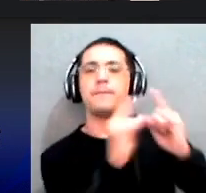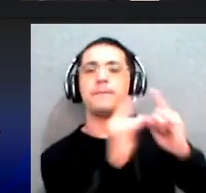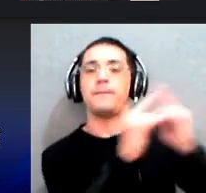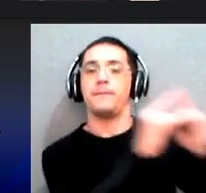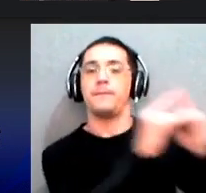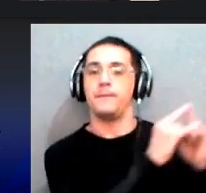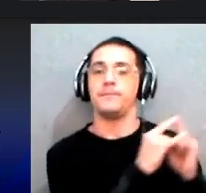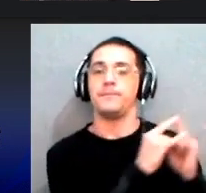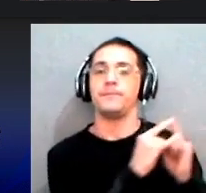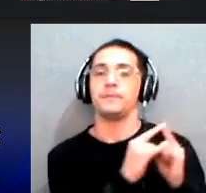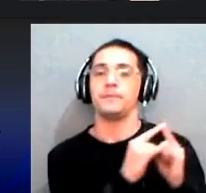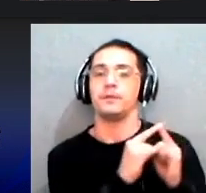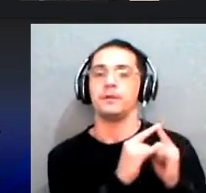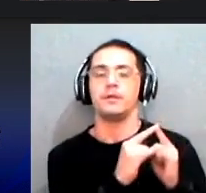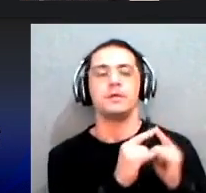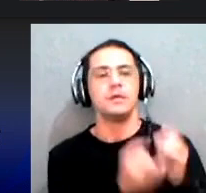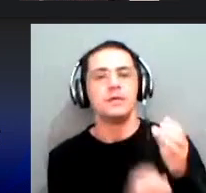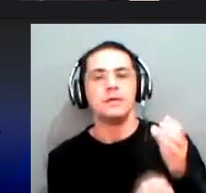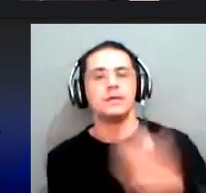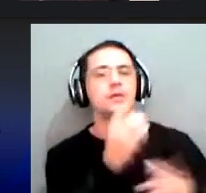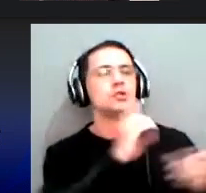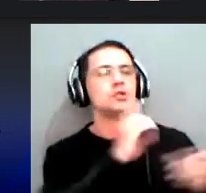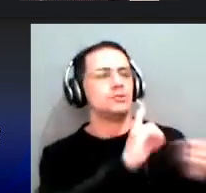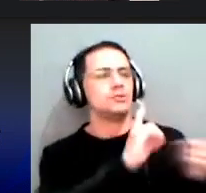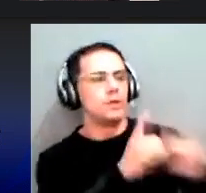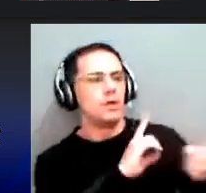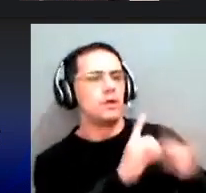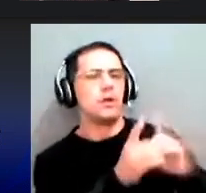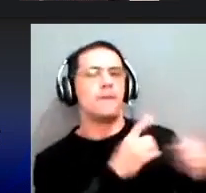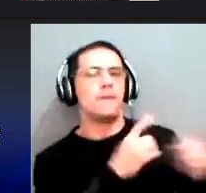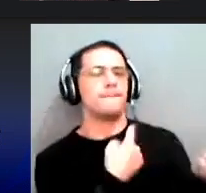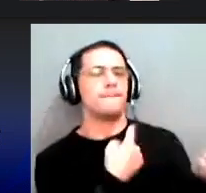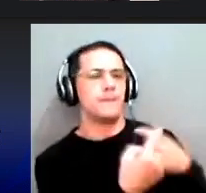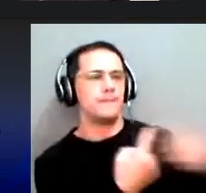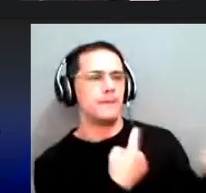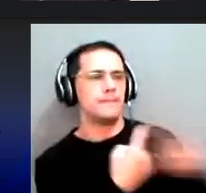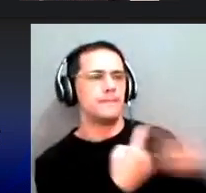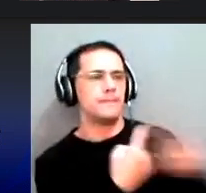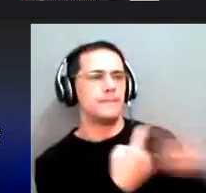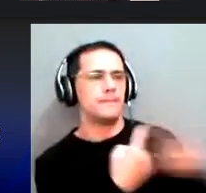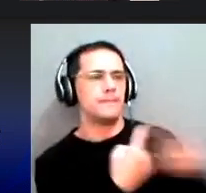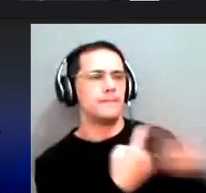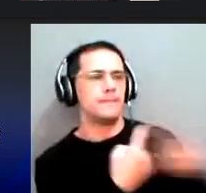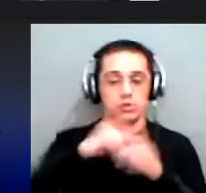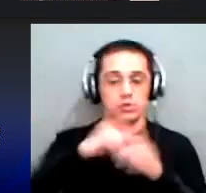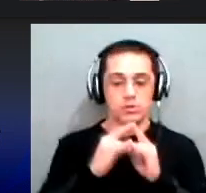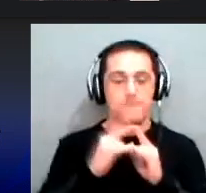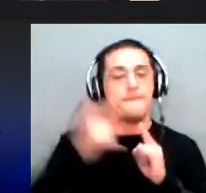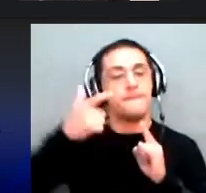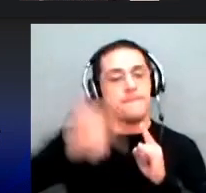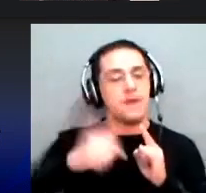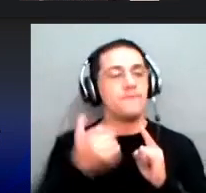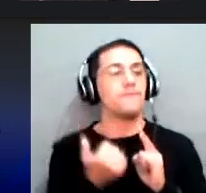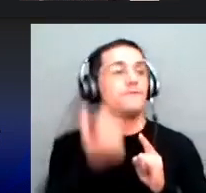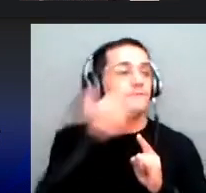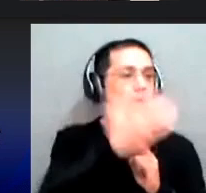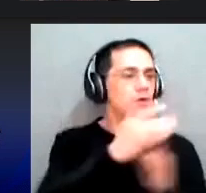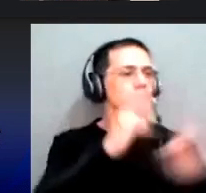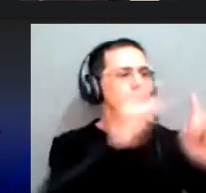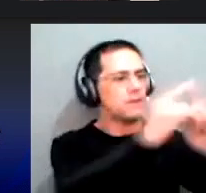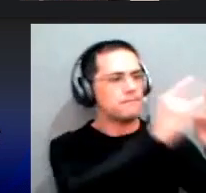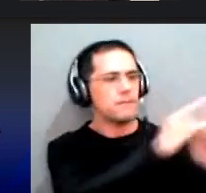produzindo não só diálogos interinstitucionais, mas atuações concretas para valer a cidadania